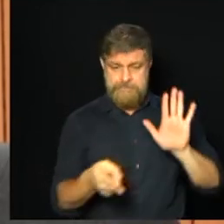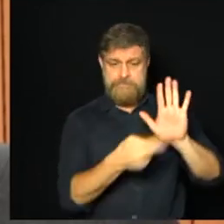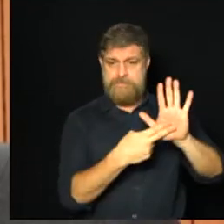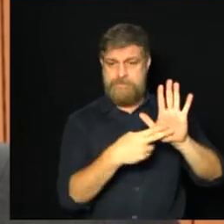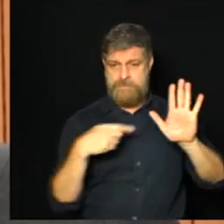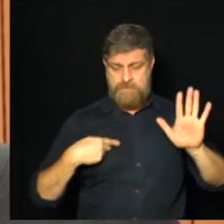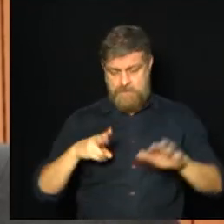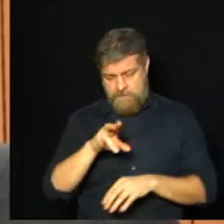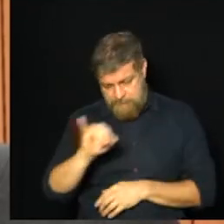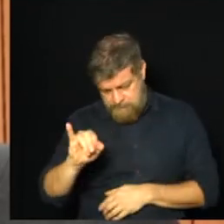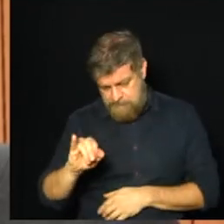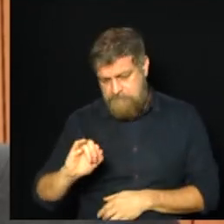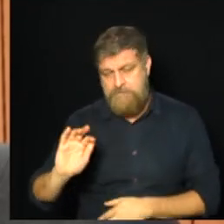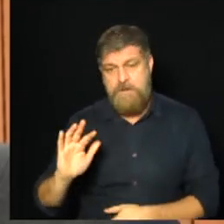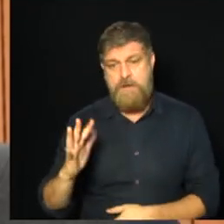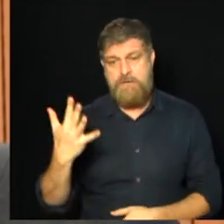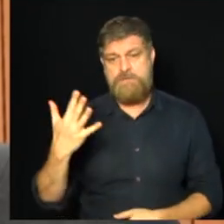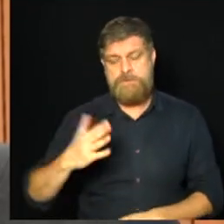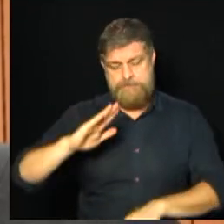fazer,